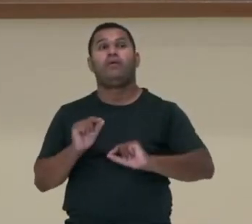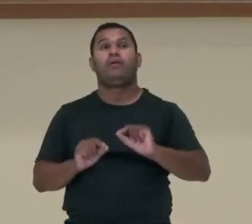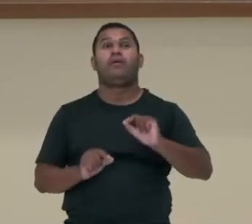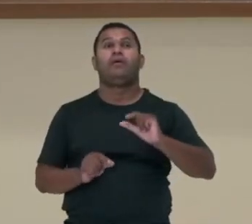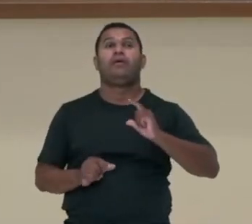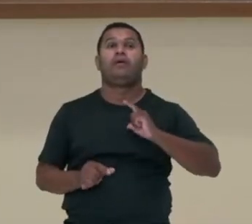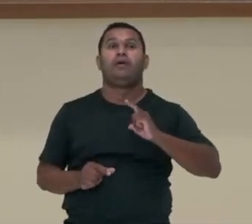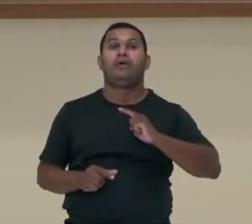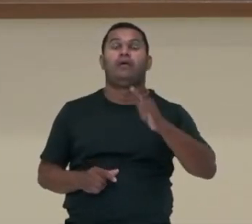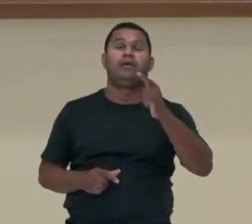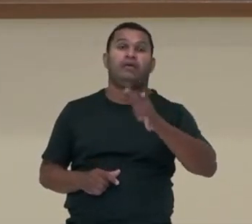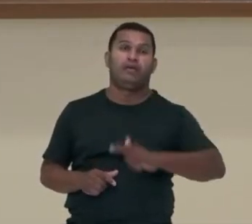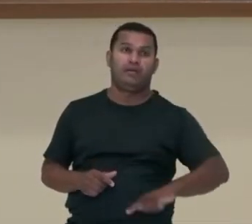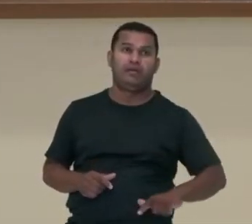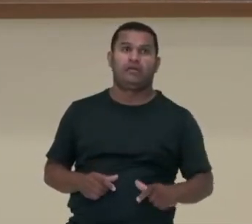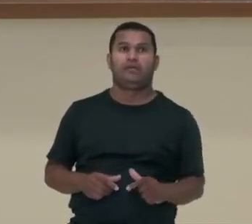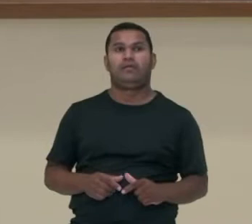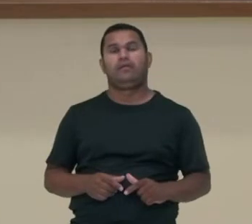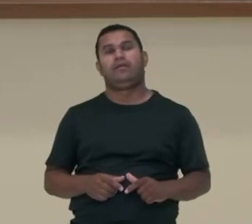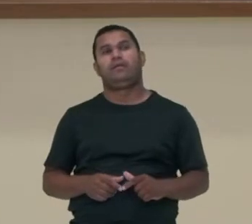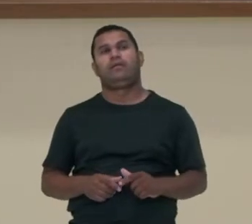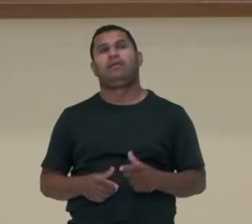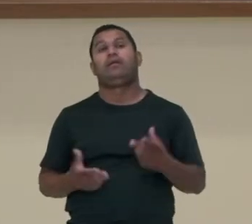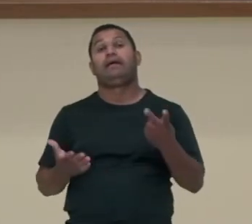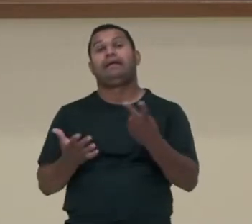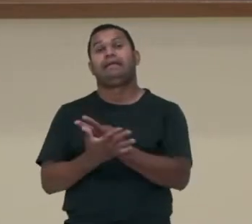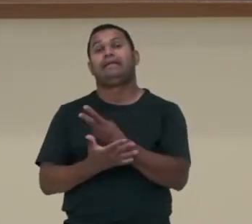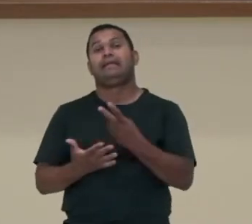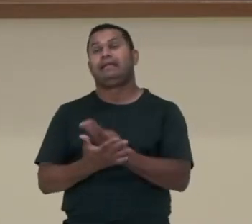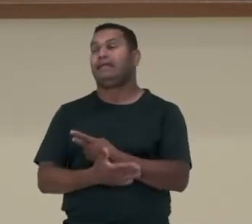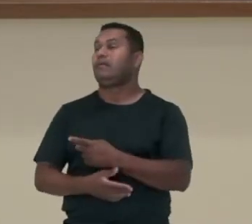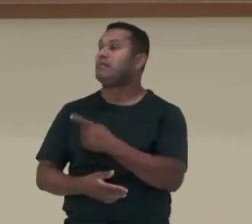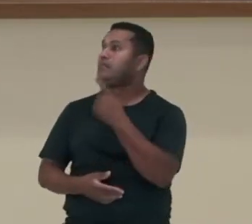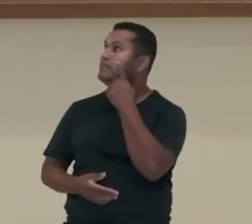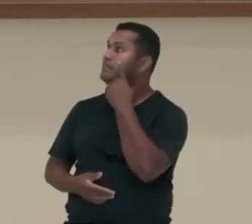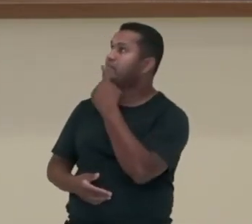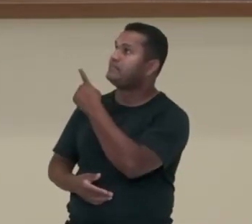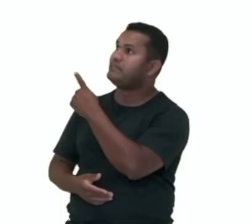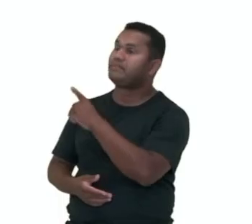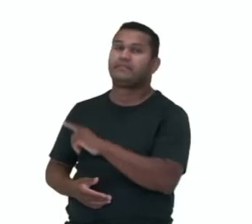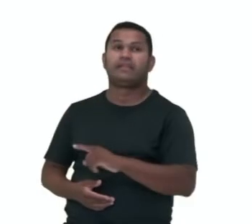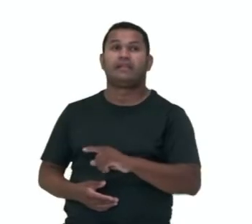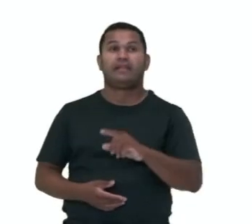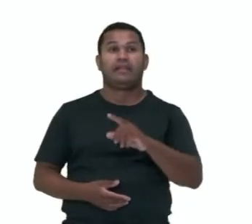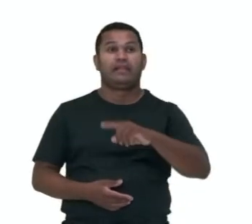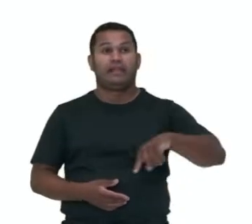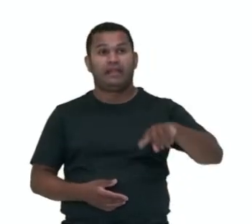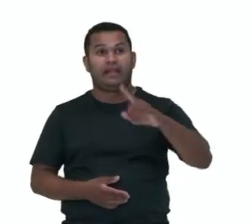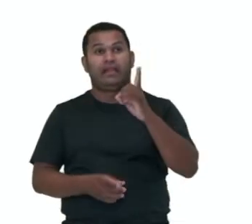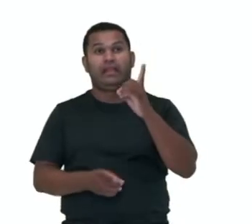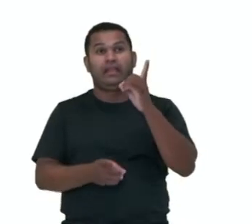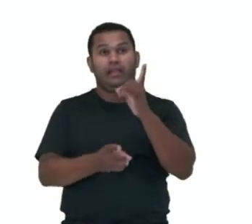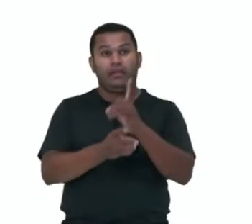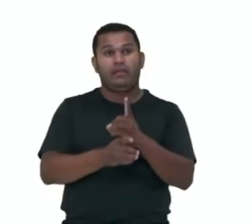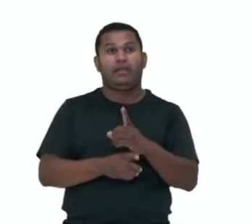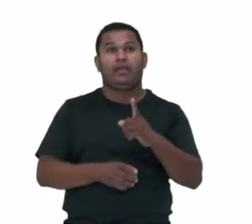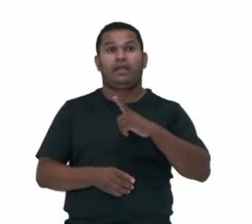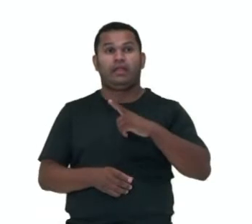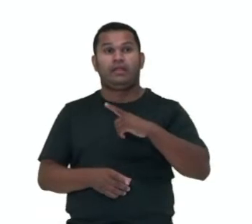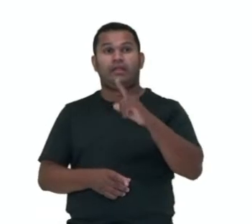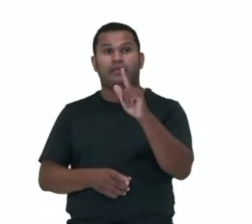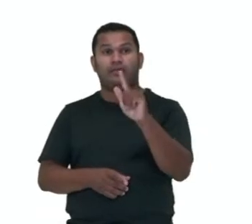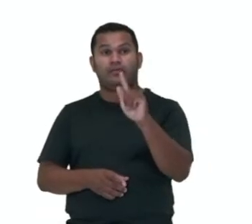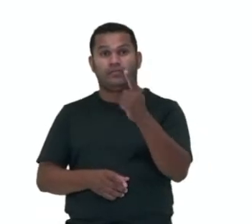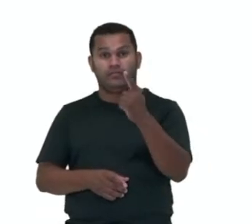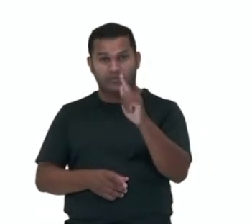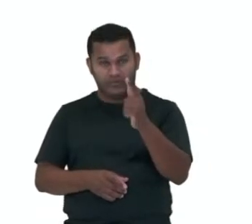pode desencadear algum tipo de doença no ser humano. Belezinha, gente? Modificar um gene errado ou não adicionar um composto a um